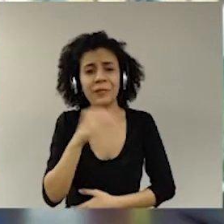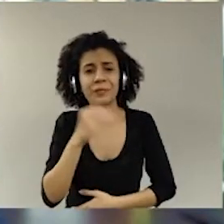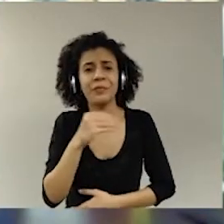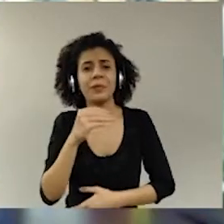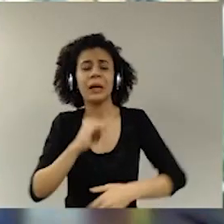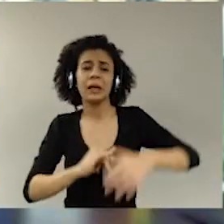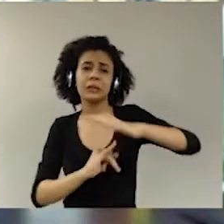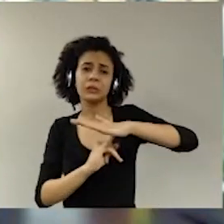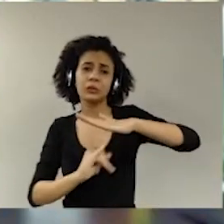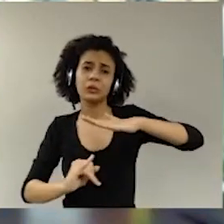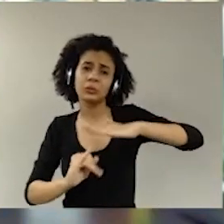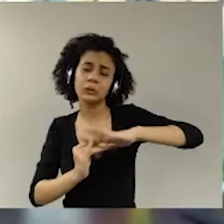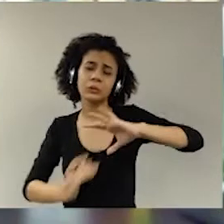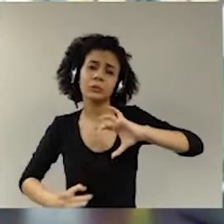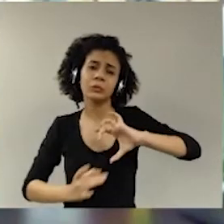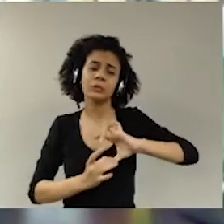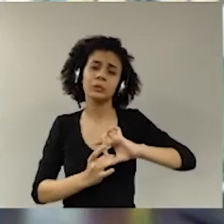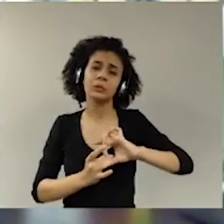das instituições.